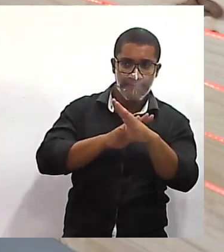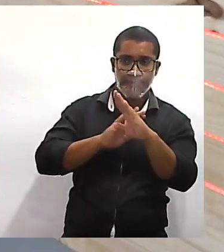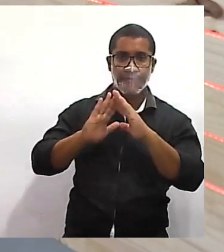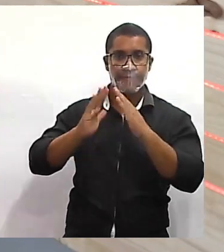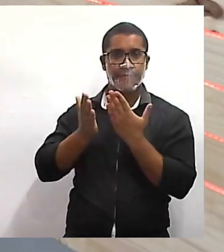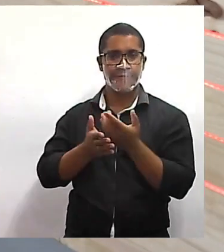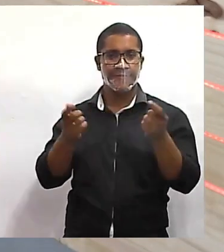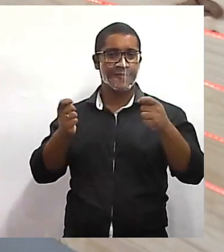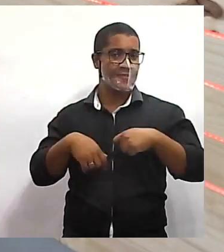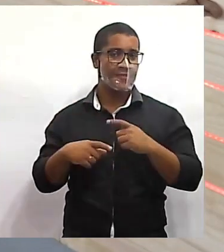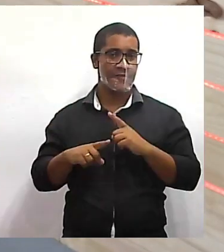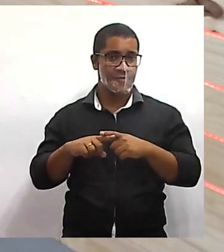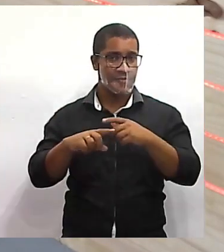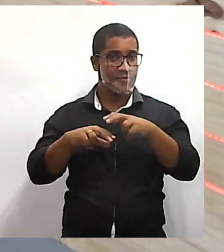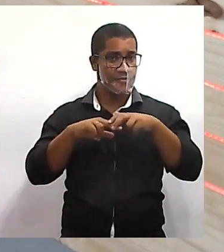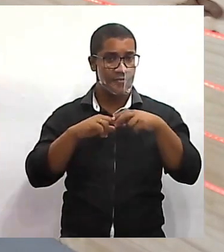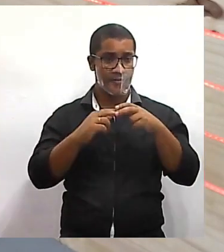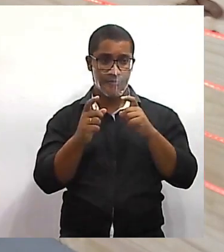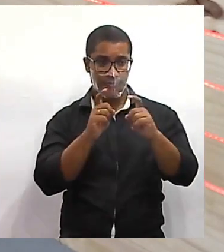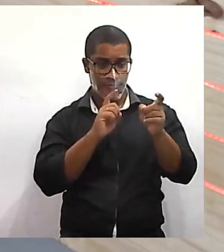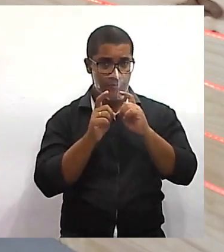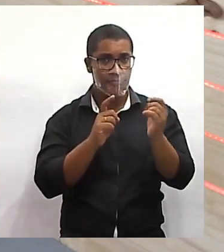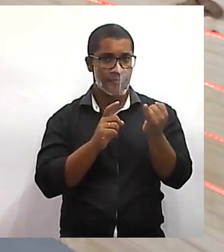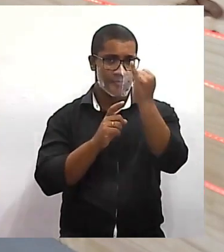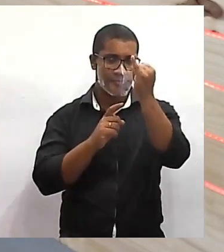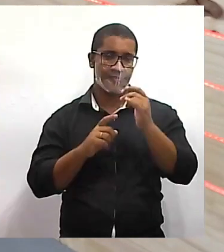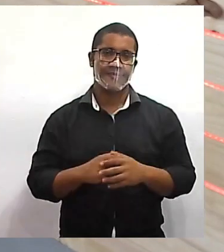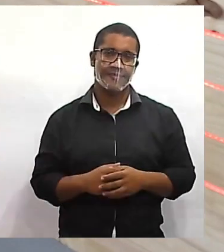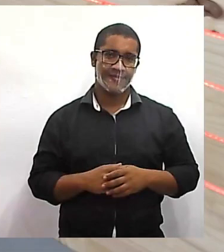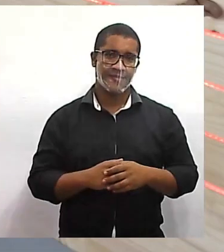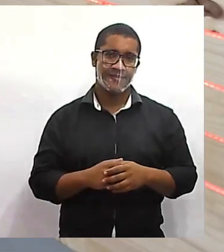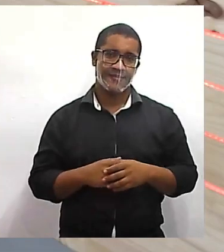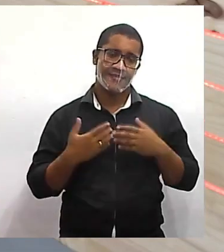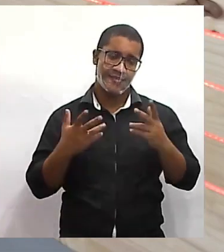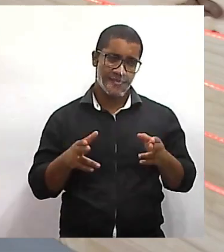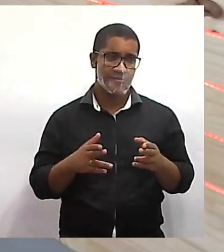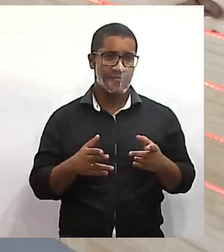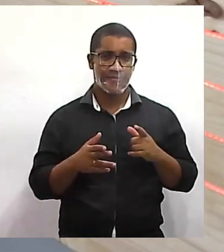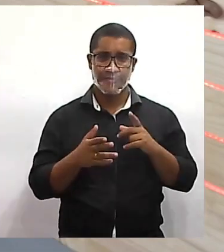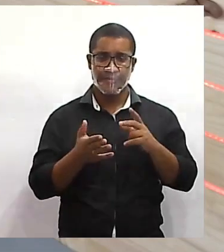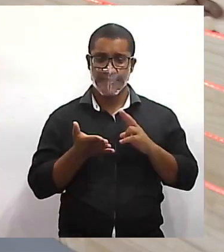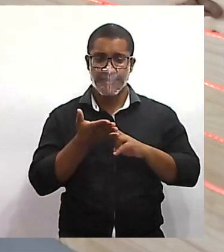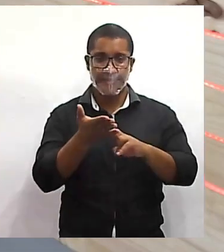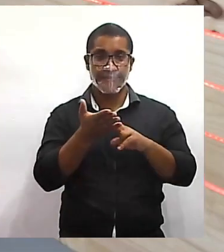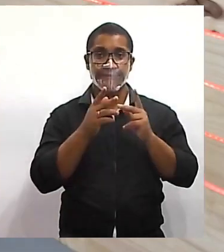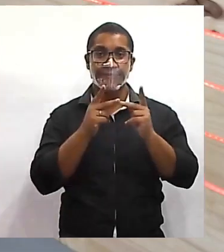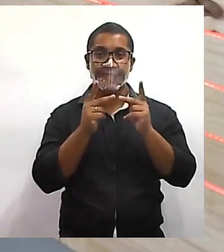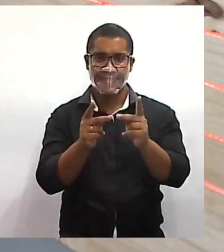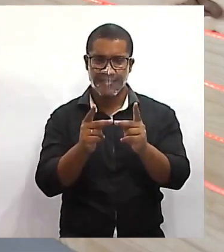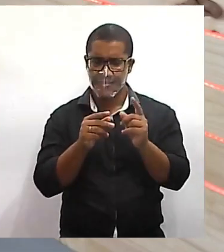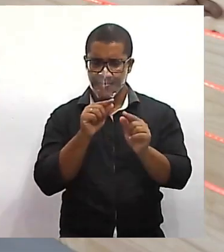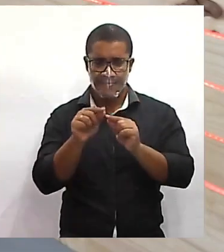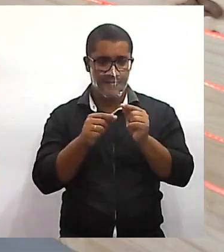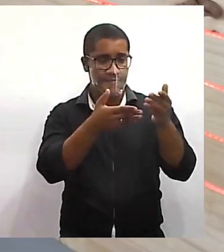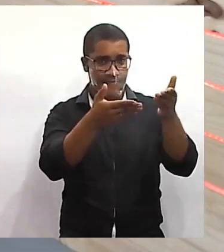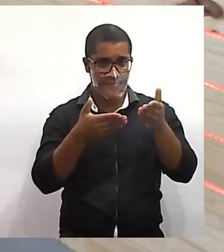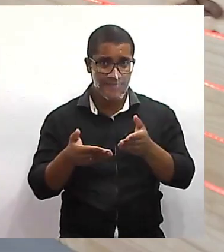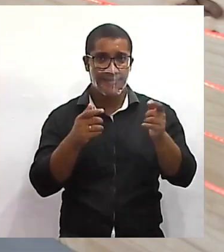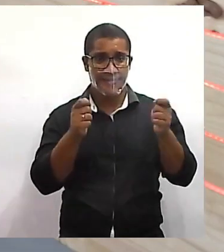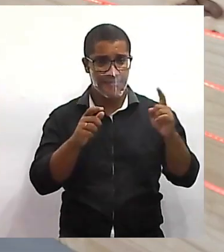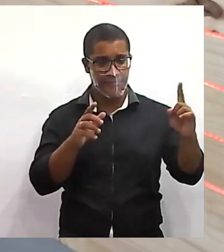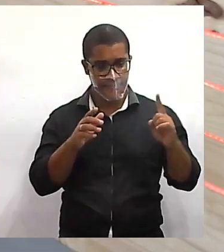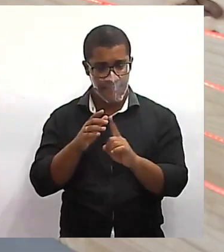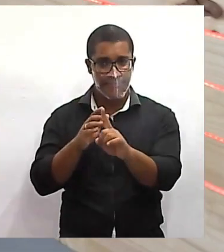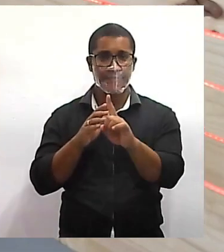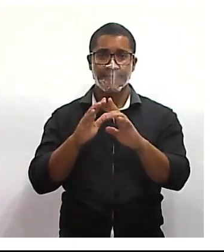constante, sem dúvida é importante. É o cartão de visita, né? Isso. Eu chamo que é o cartão de visita da escola. Então, olha só, gente, vamos